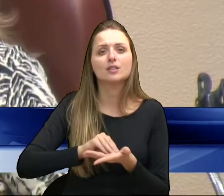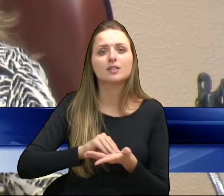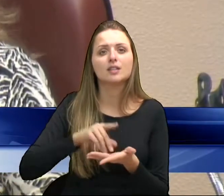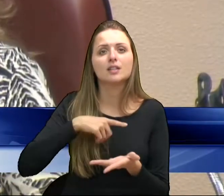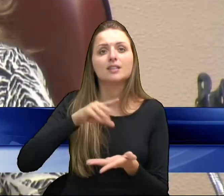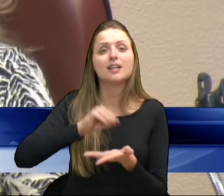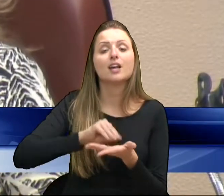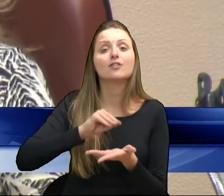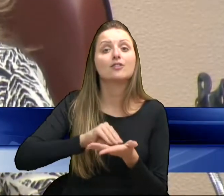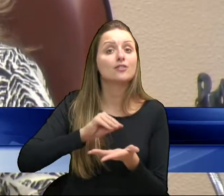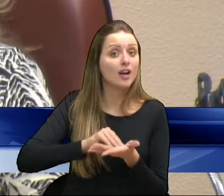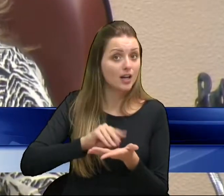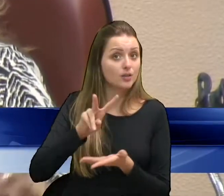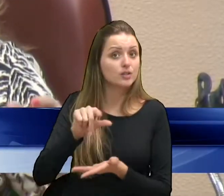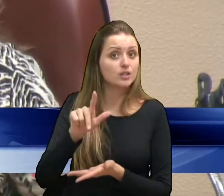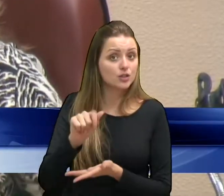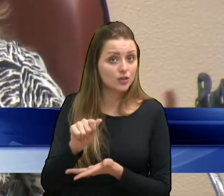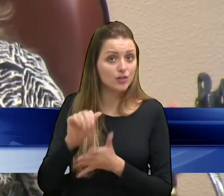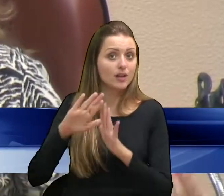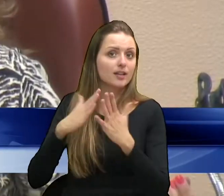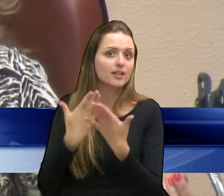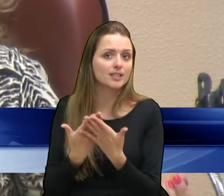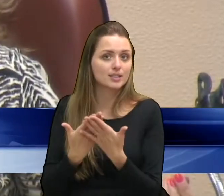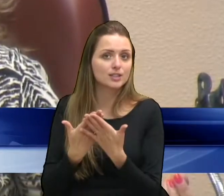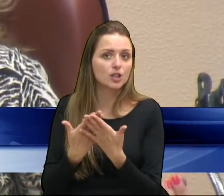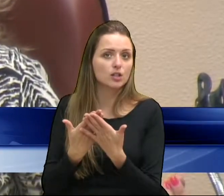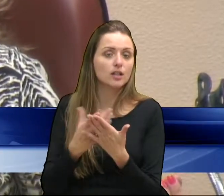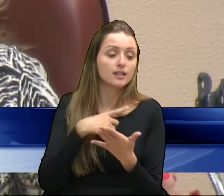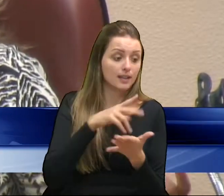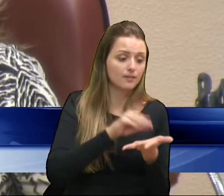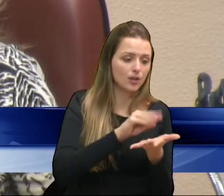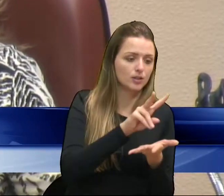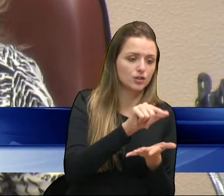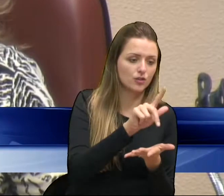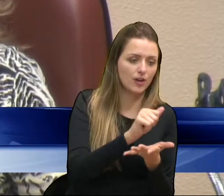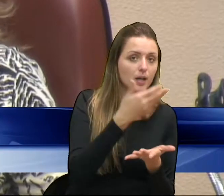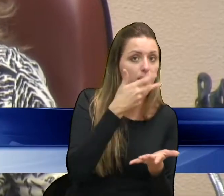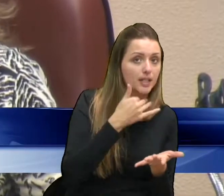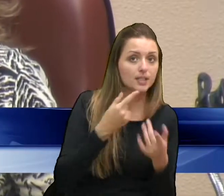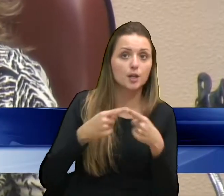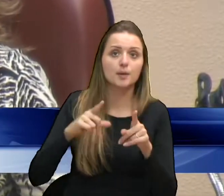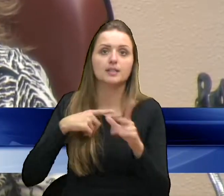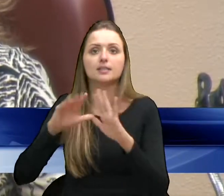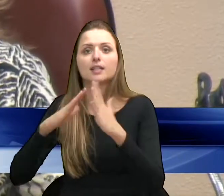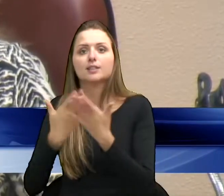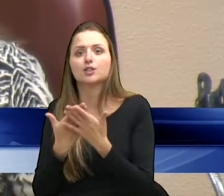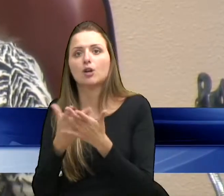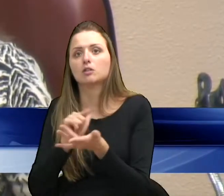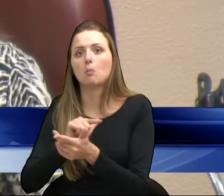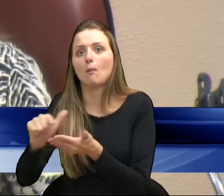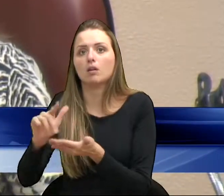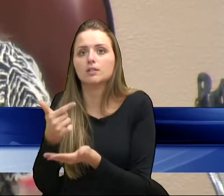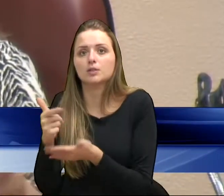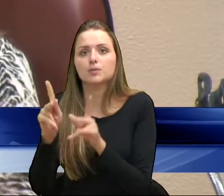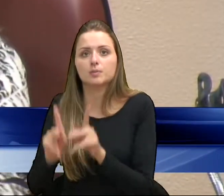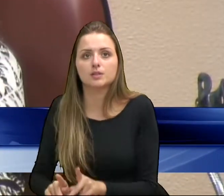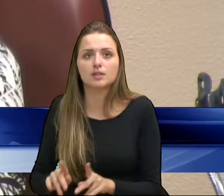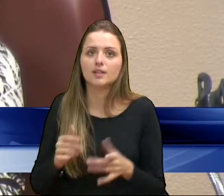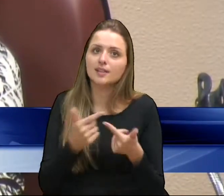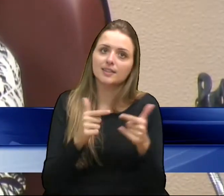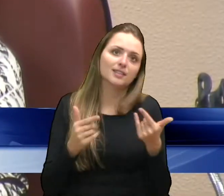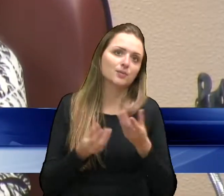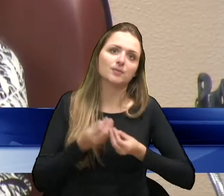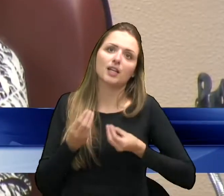de vagas e escolas vazias. E aí, como é dito, não tem como botar rodinha